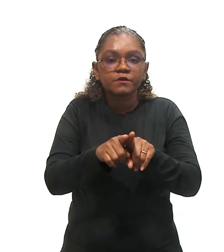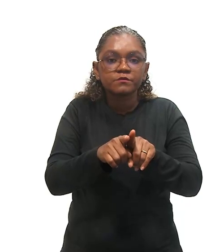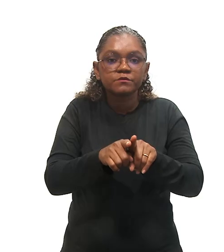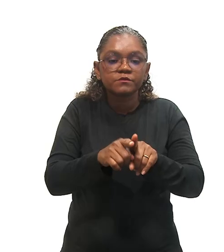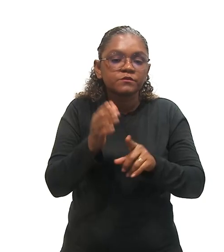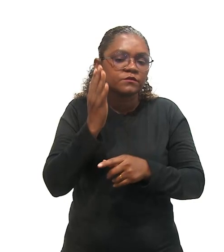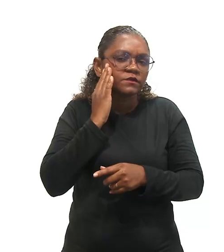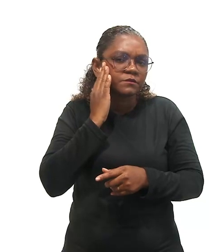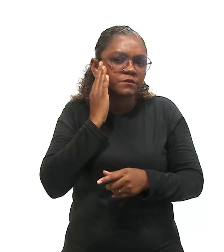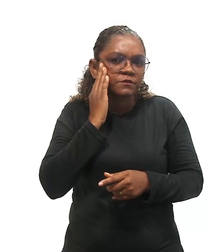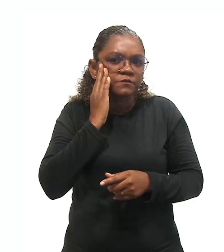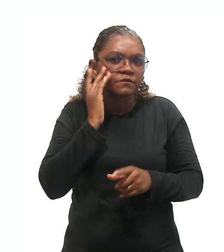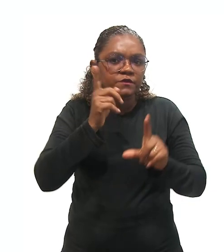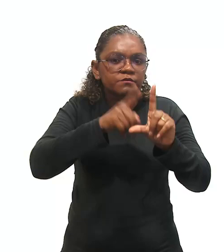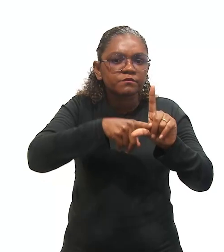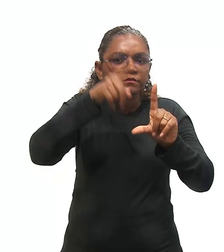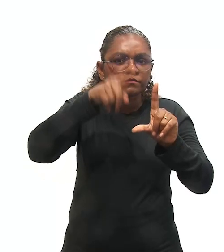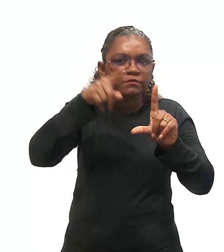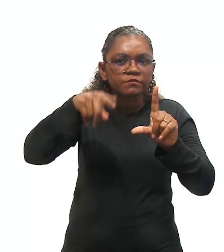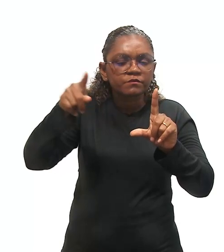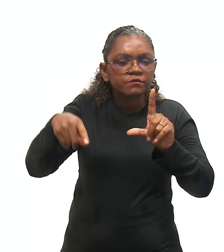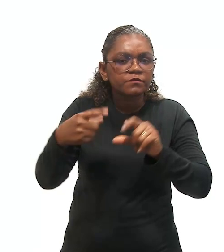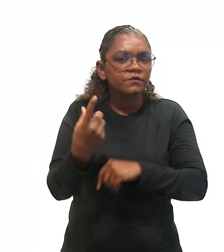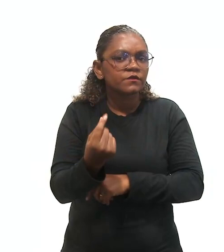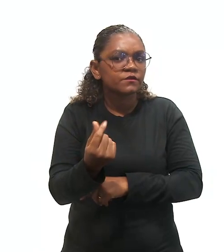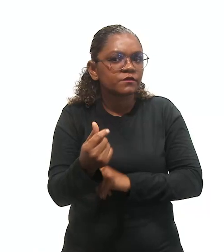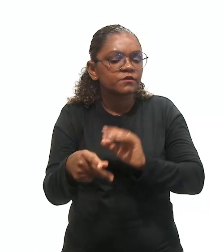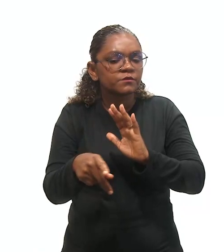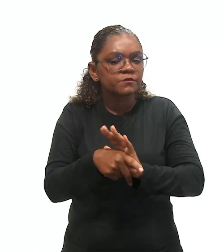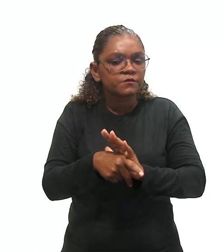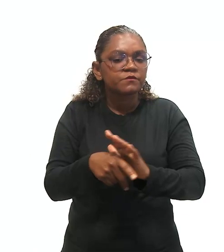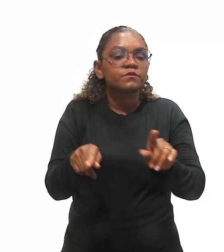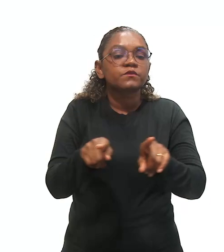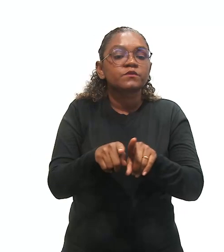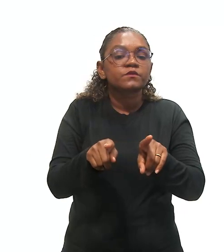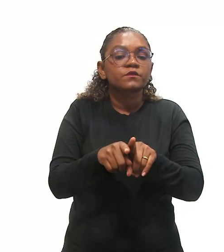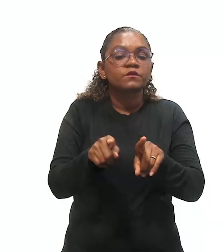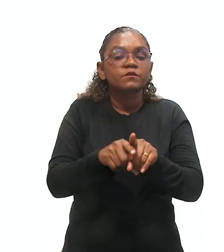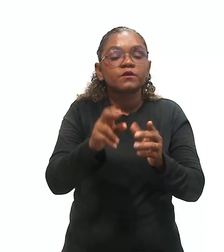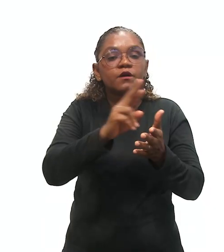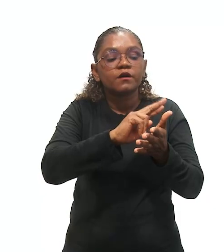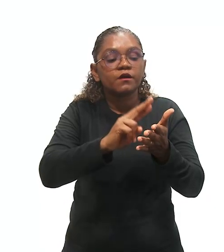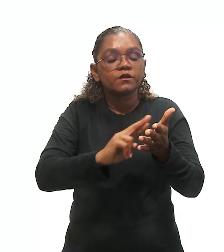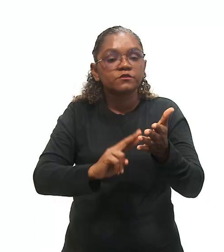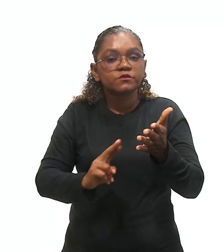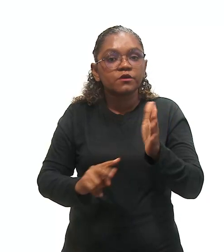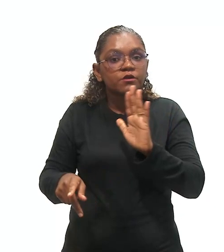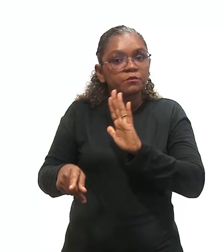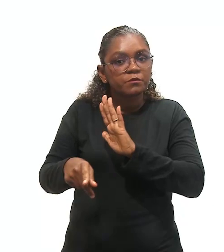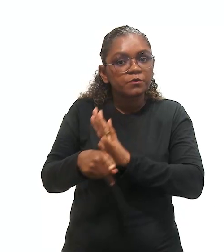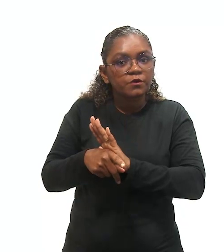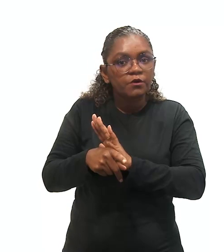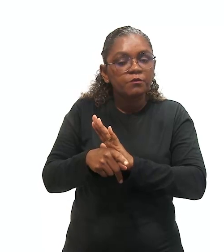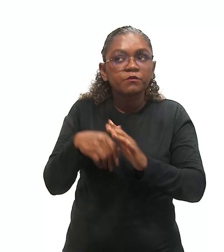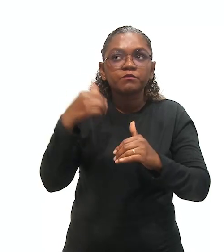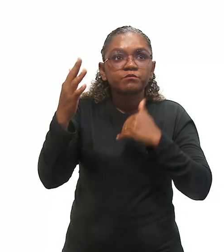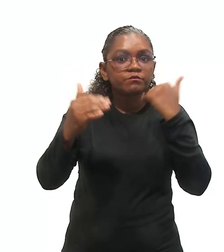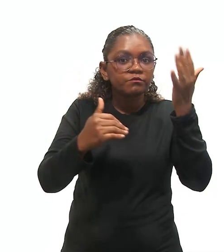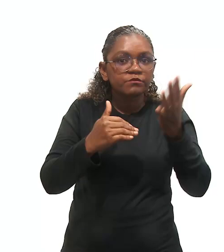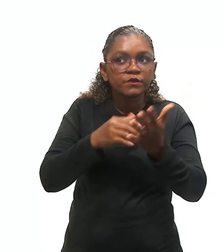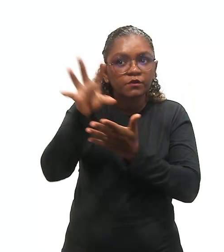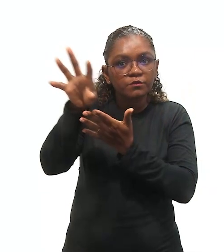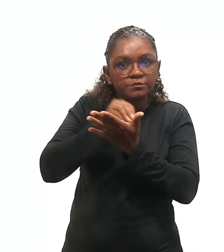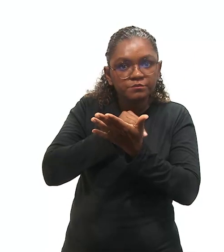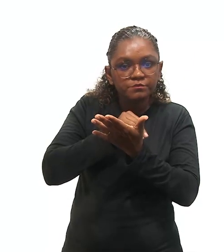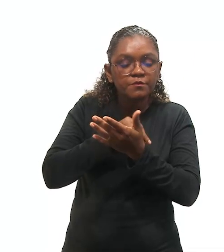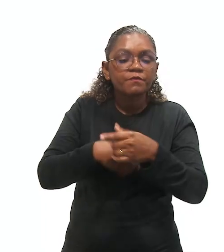finanças públicas, a elaboração dos relatórios dos padrões adotados por organismos internacionais,